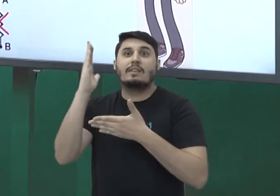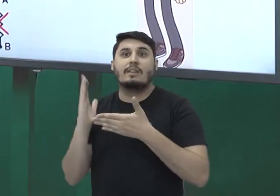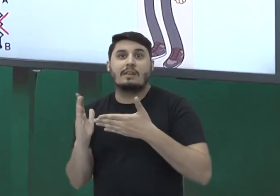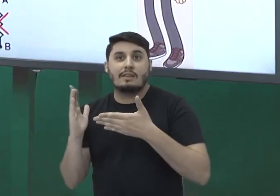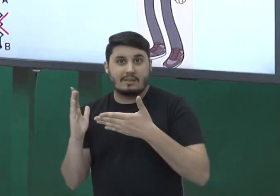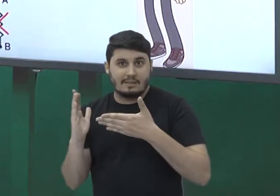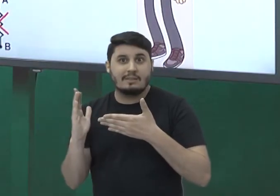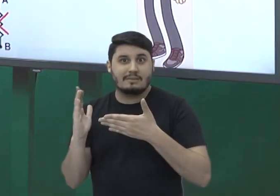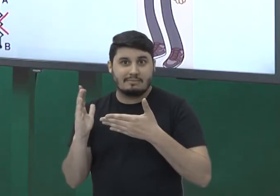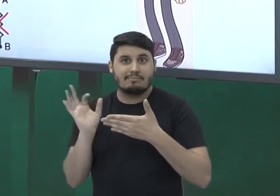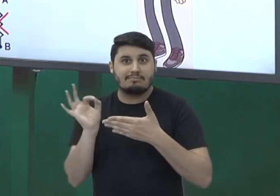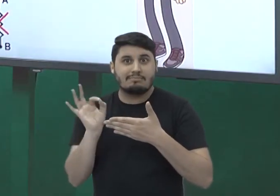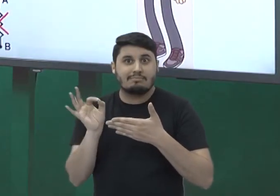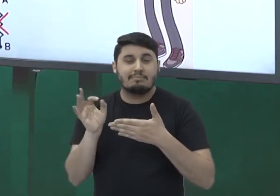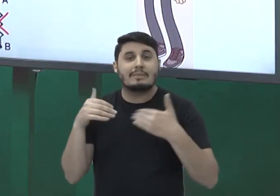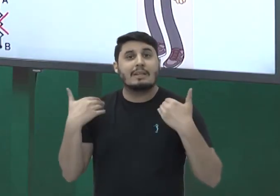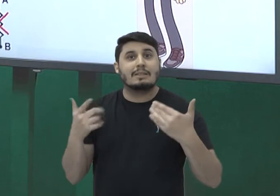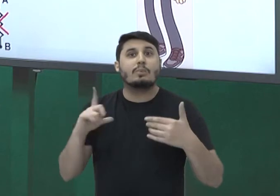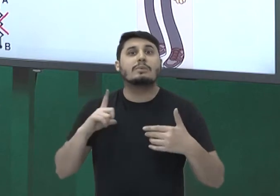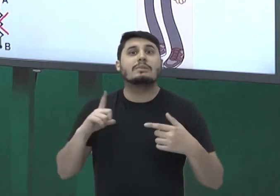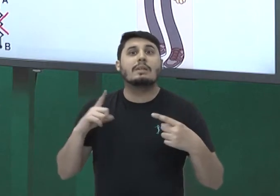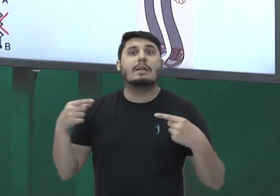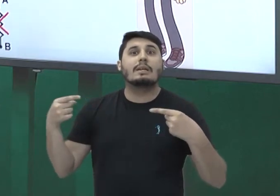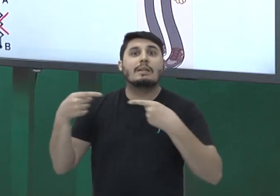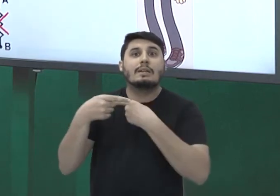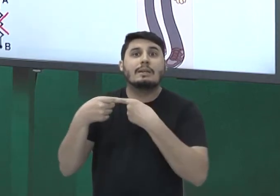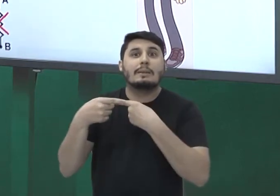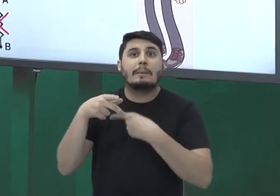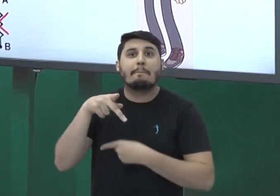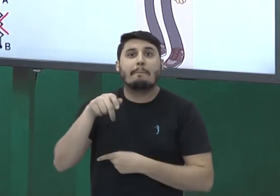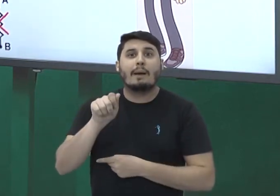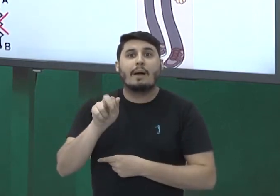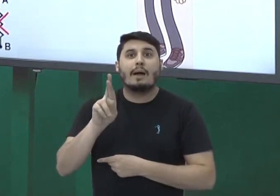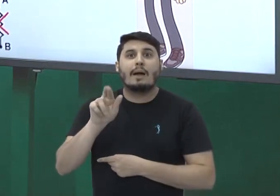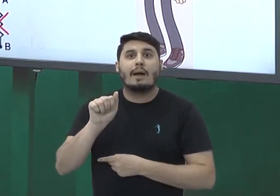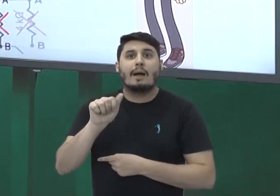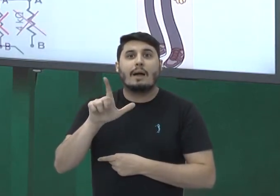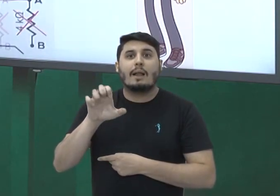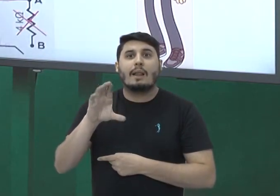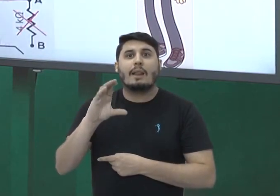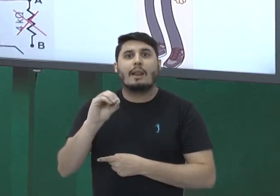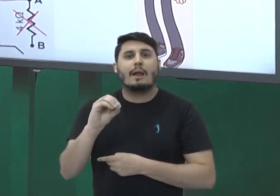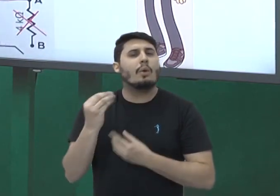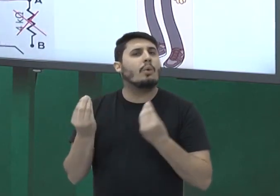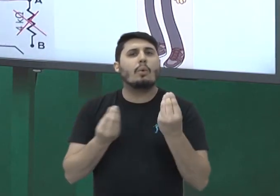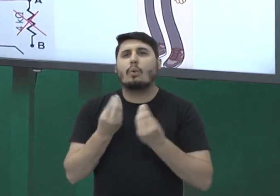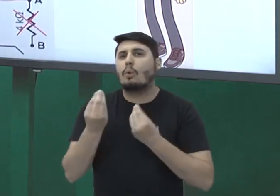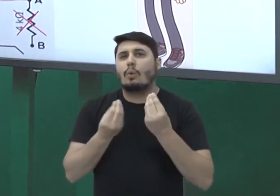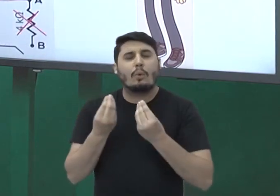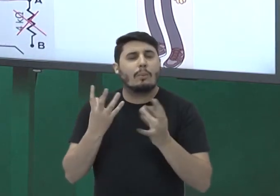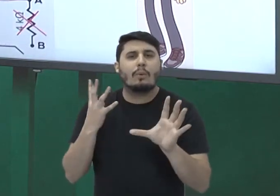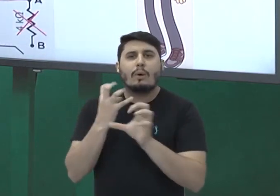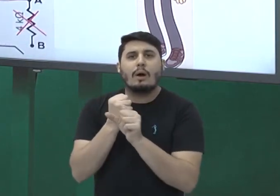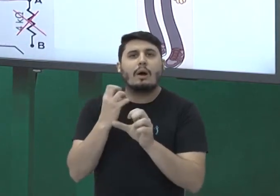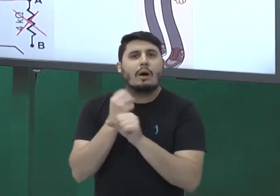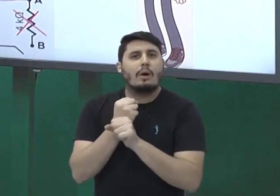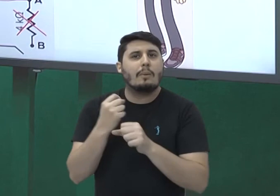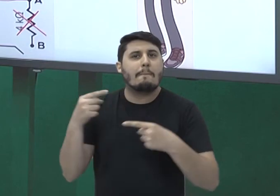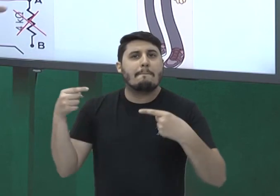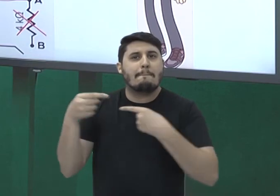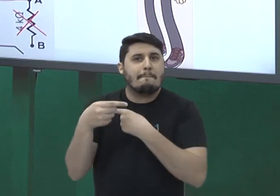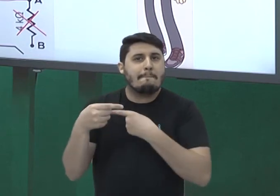uma associação em paralelo. E como é que eu calculo a resistência equivalente em paralelo? Olha lá,